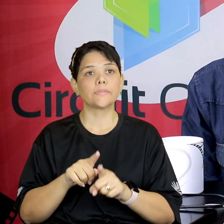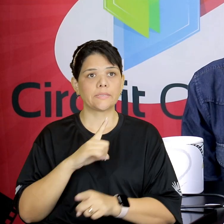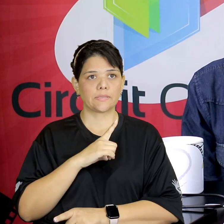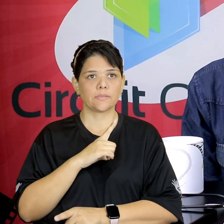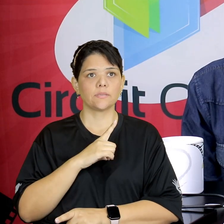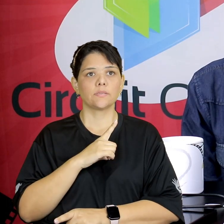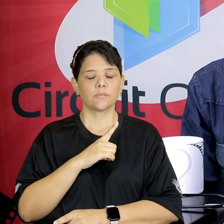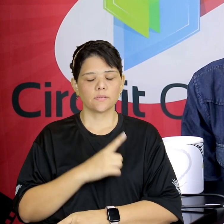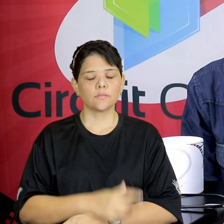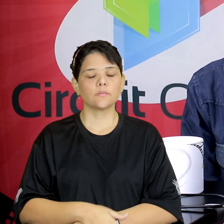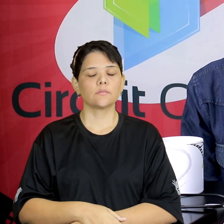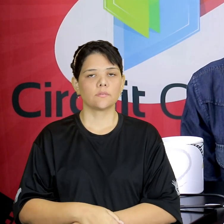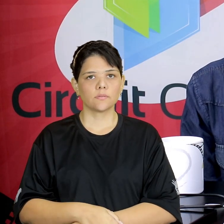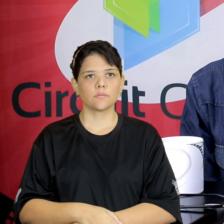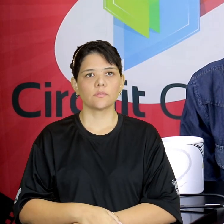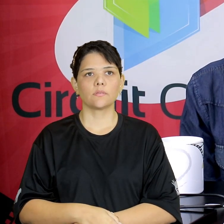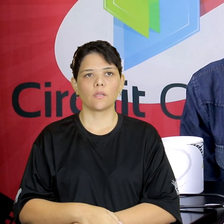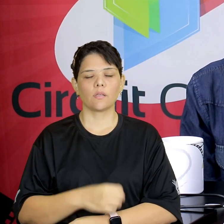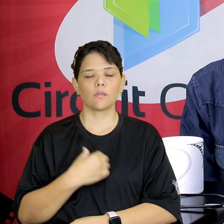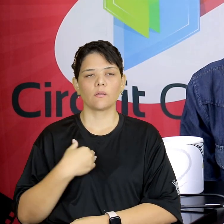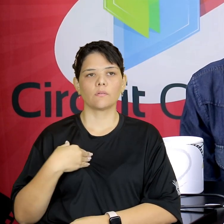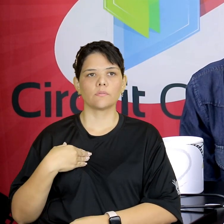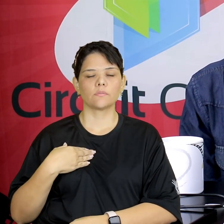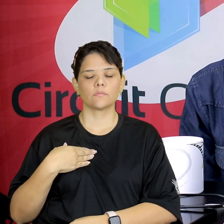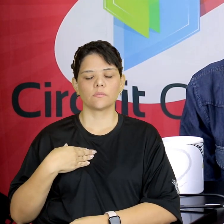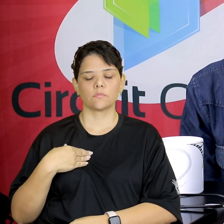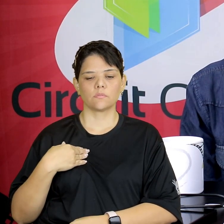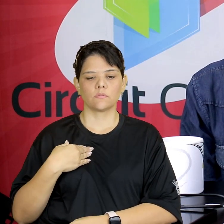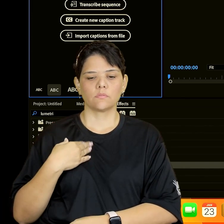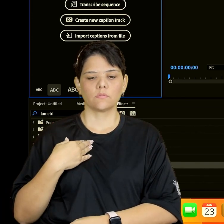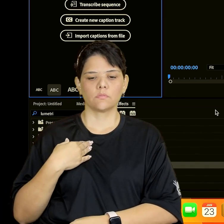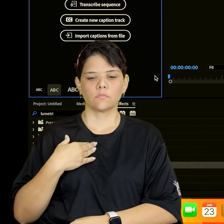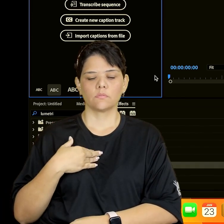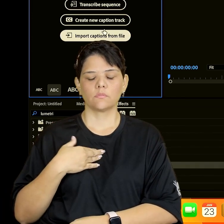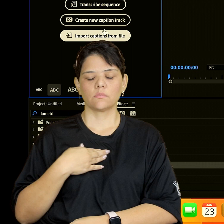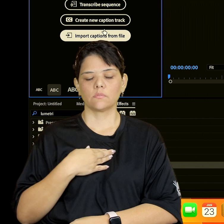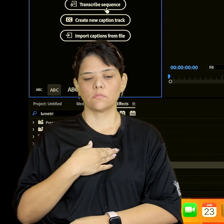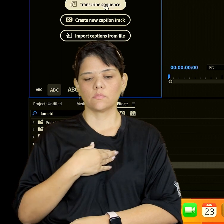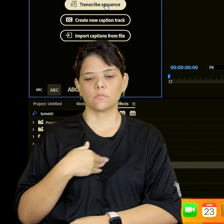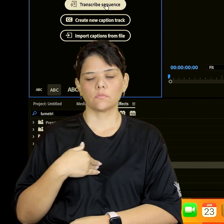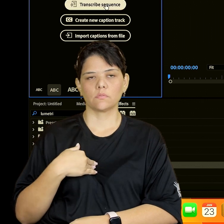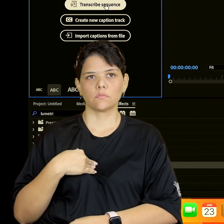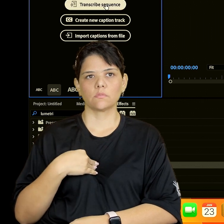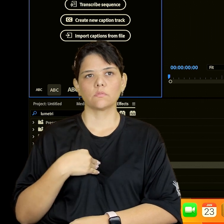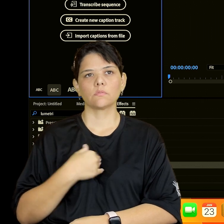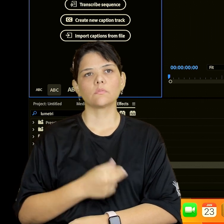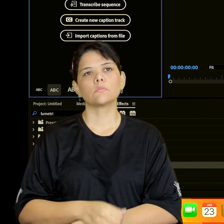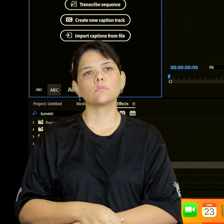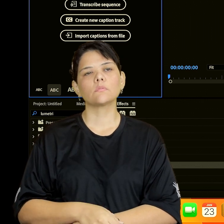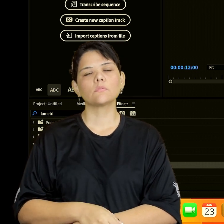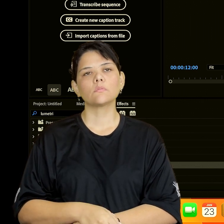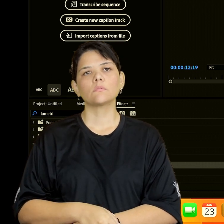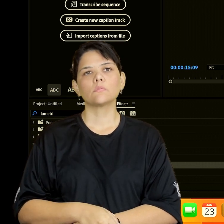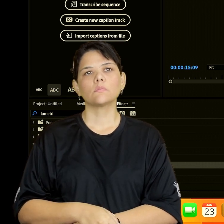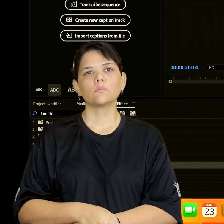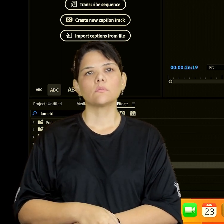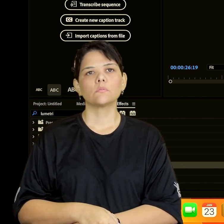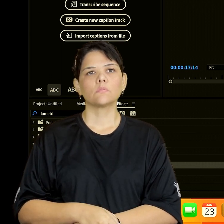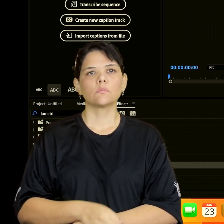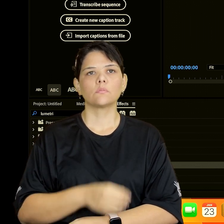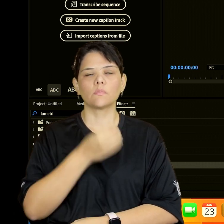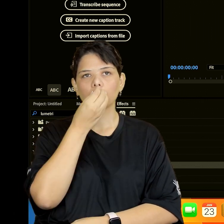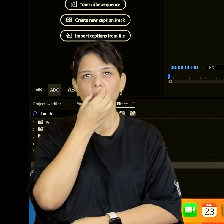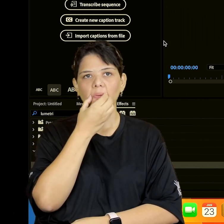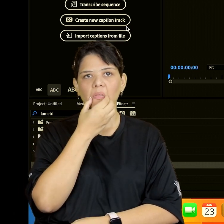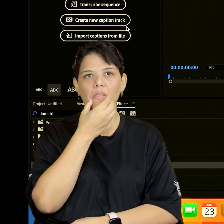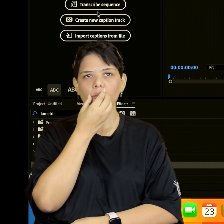essa parte de legenda, se eu não me engano, é aqui. Sim. Você seleciona o que você quer,